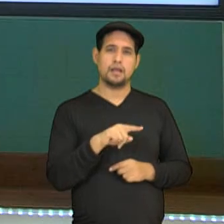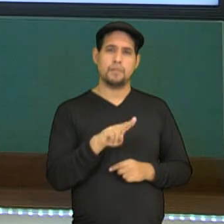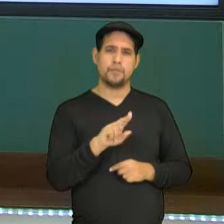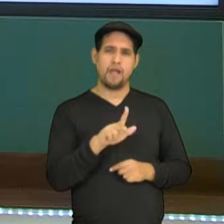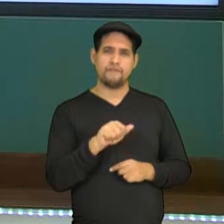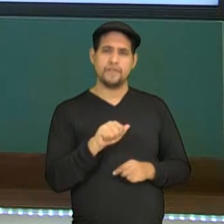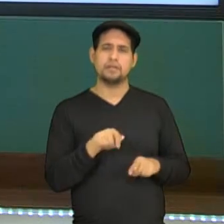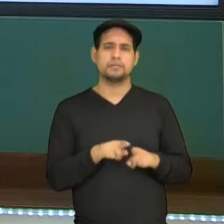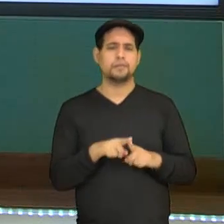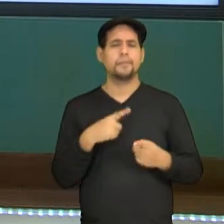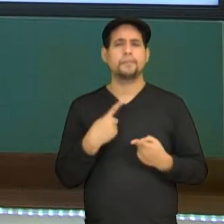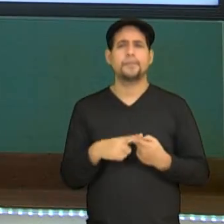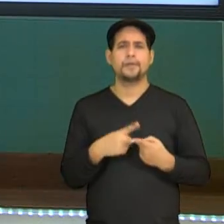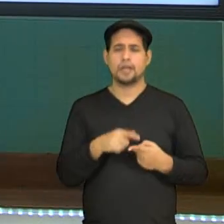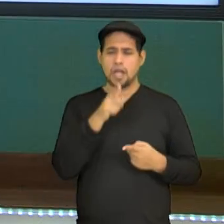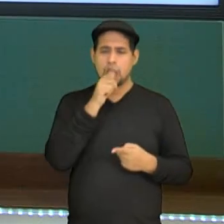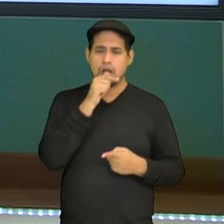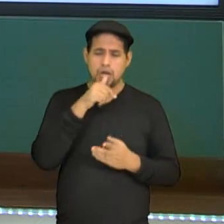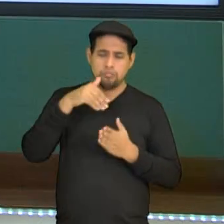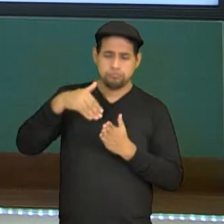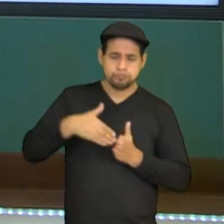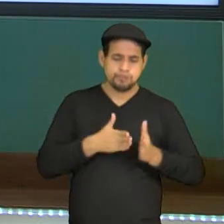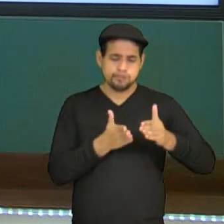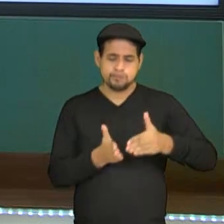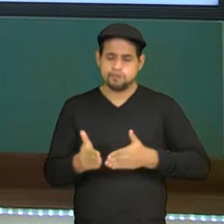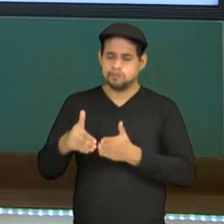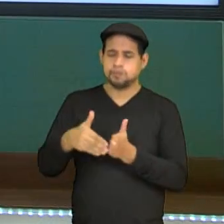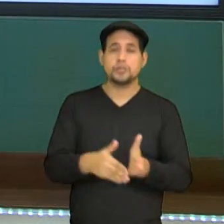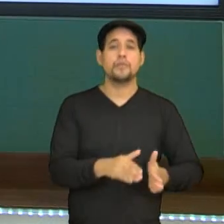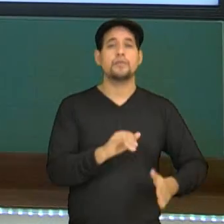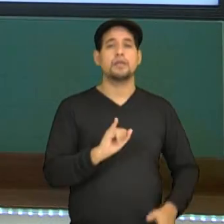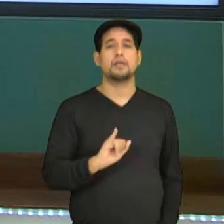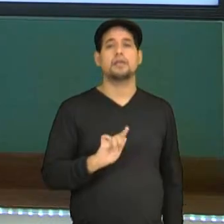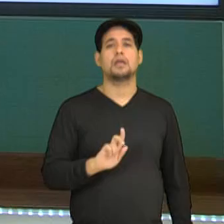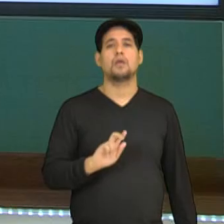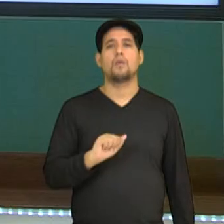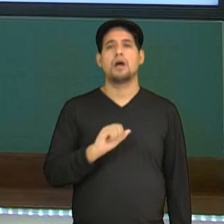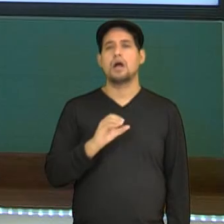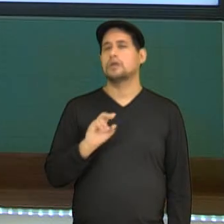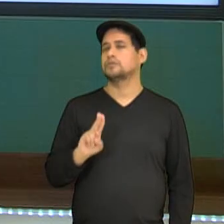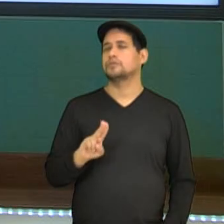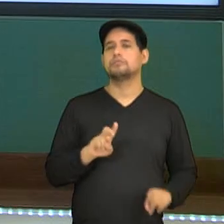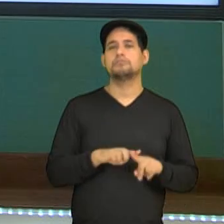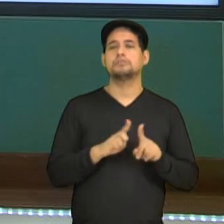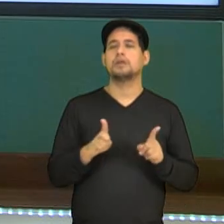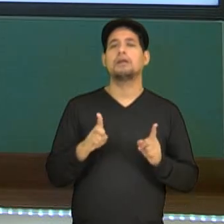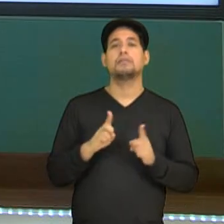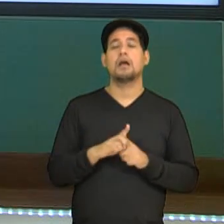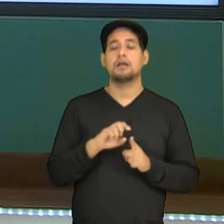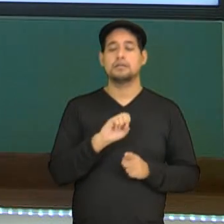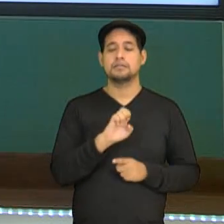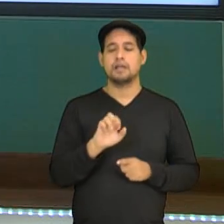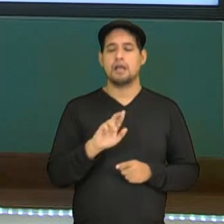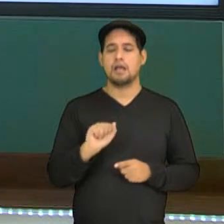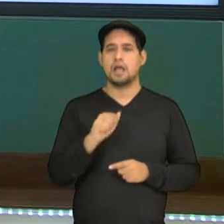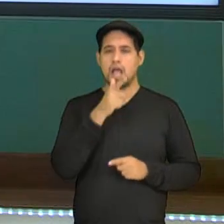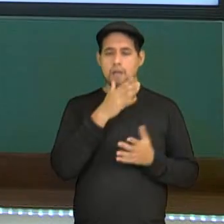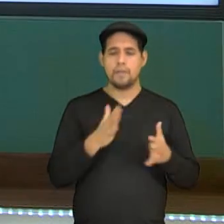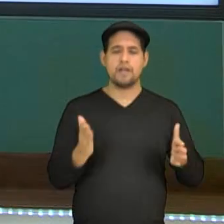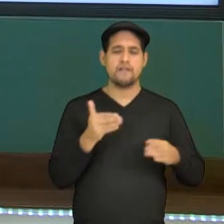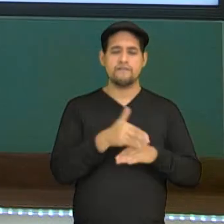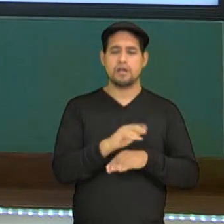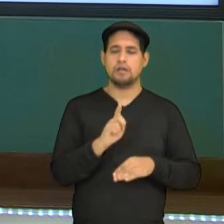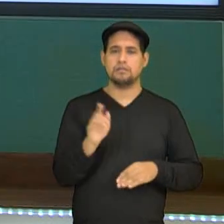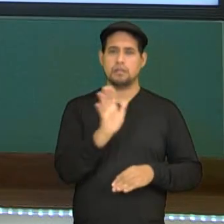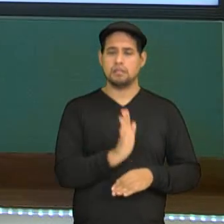entenda por que os rios, como por exemplo o Rio Iguaçu, saem da região da Serra do Mar e entra no nosso território. Por quê?